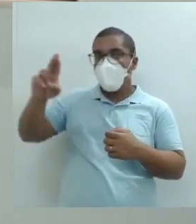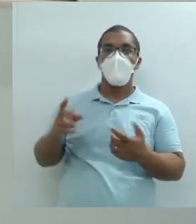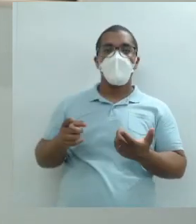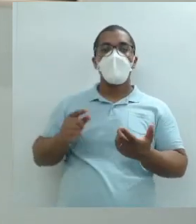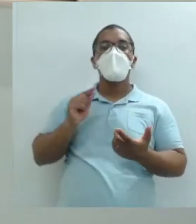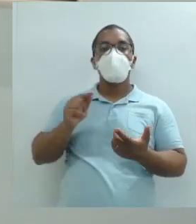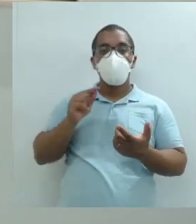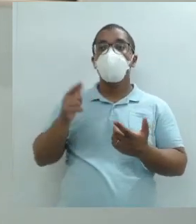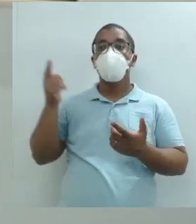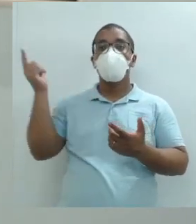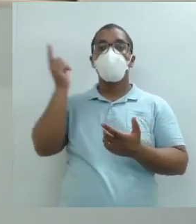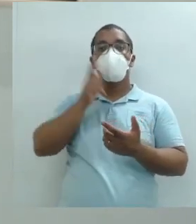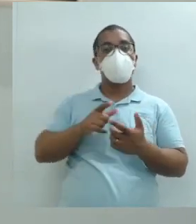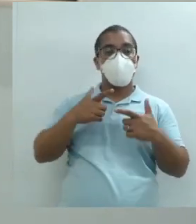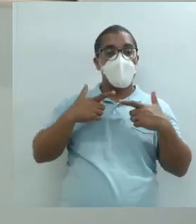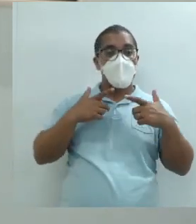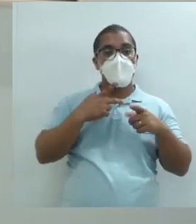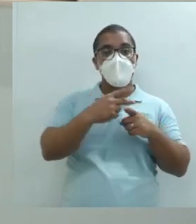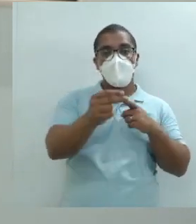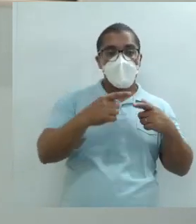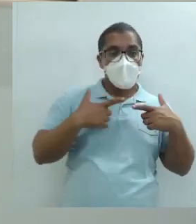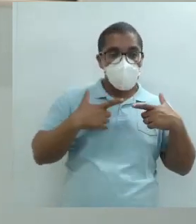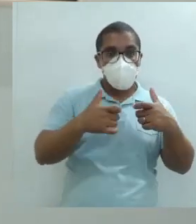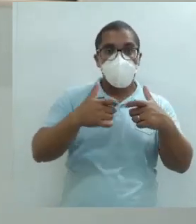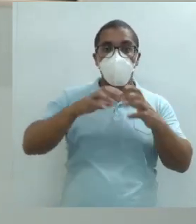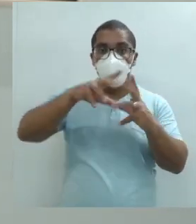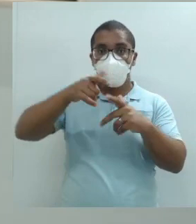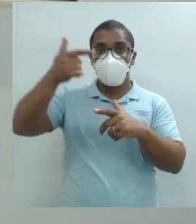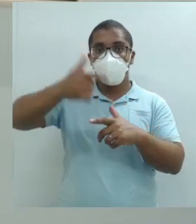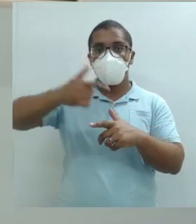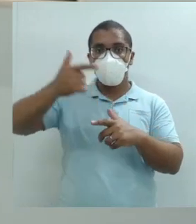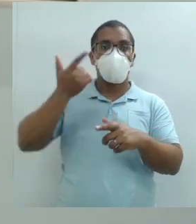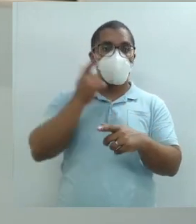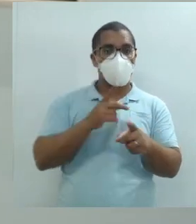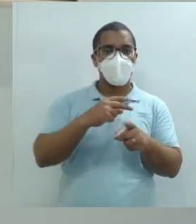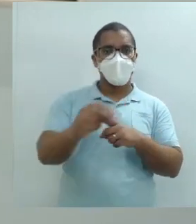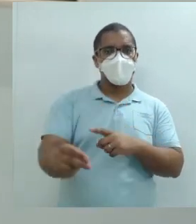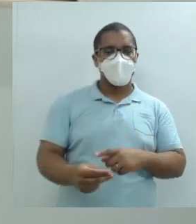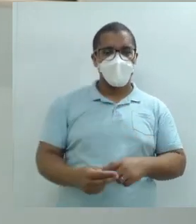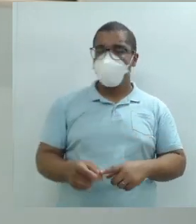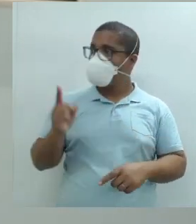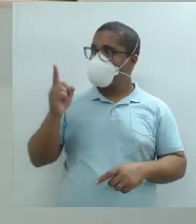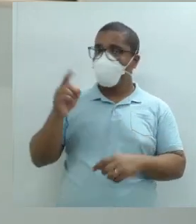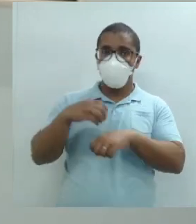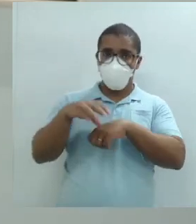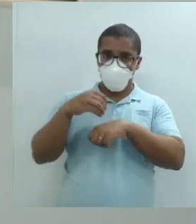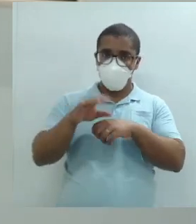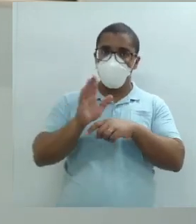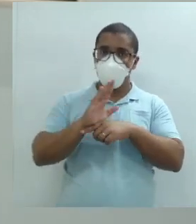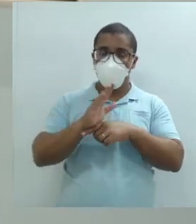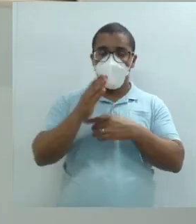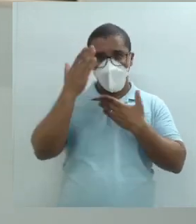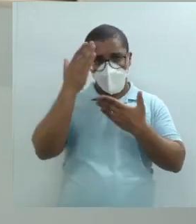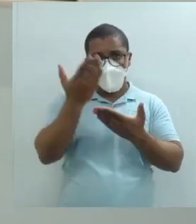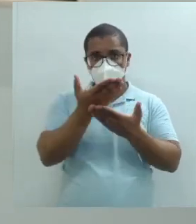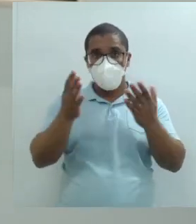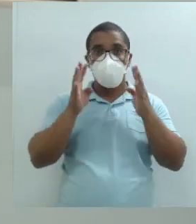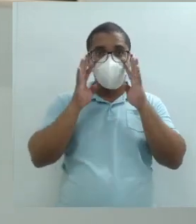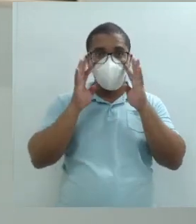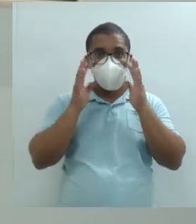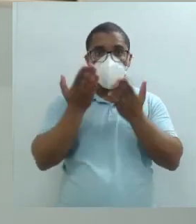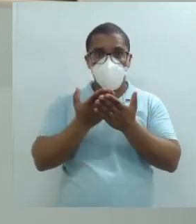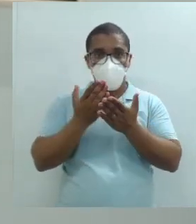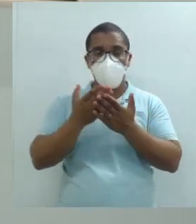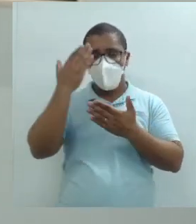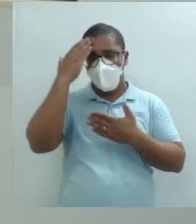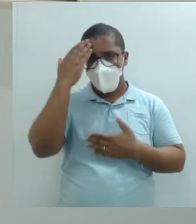ajudar a ganhar a Segunda Guerra Mundial. Então fica a dica, né, desse filme. Agradeço a quem assistiu a aula até aqui. Muito